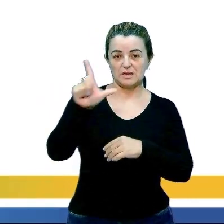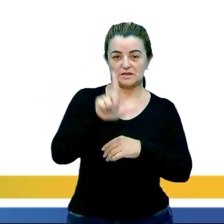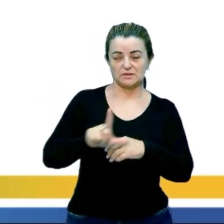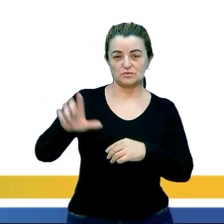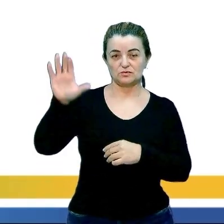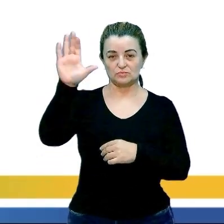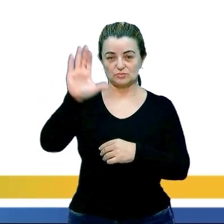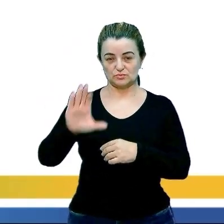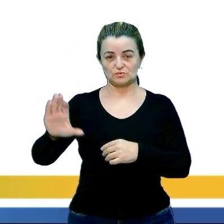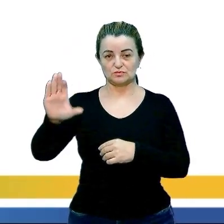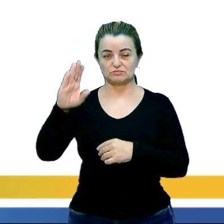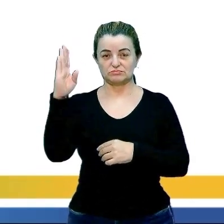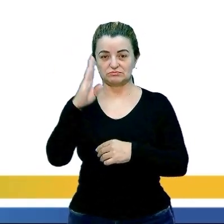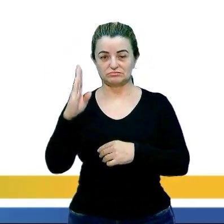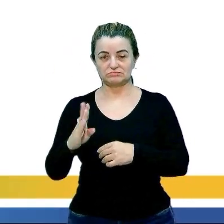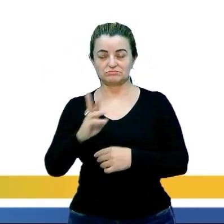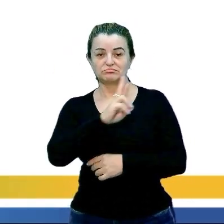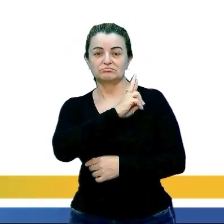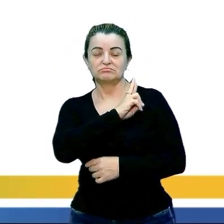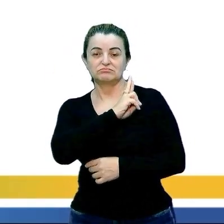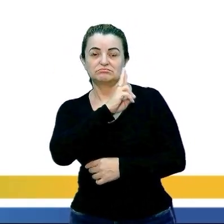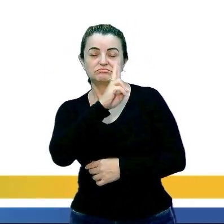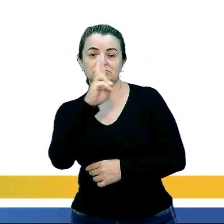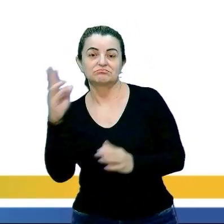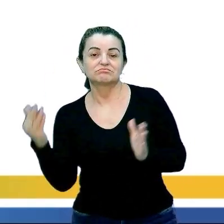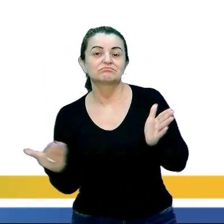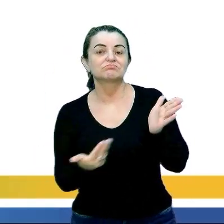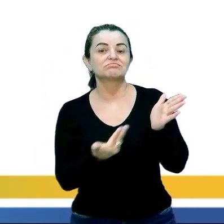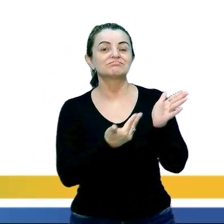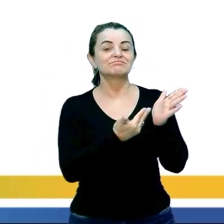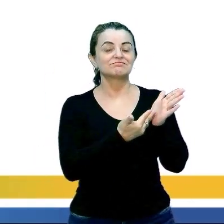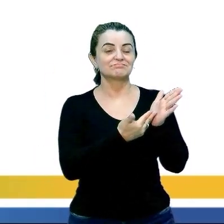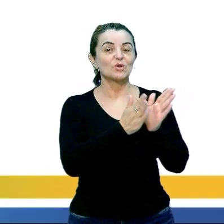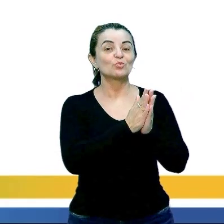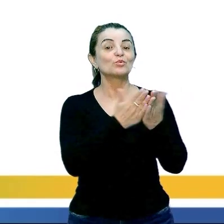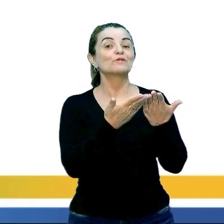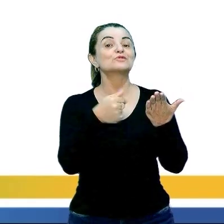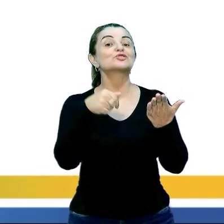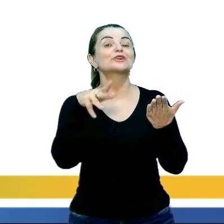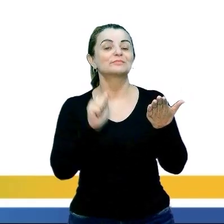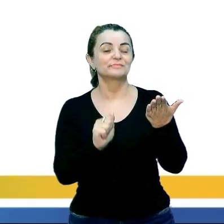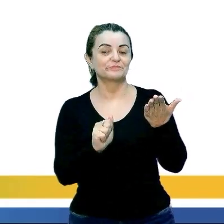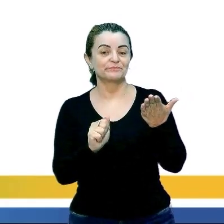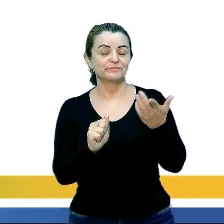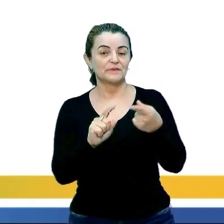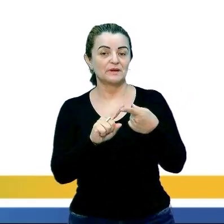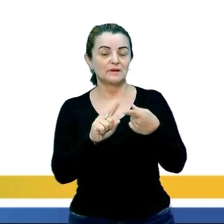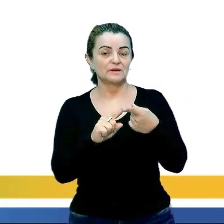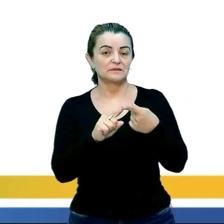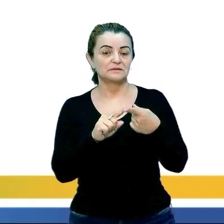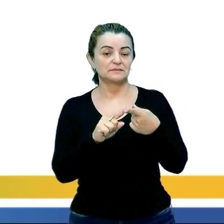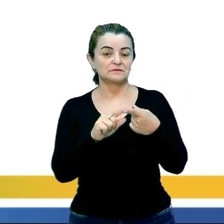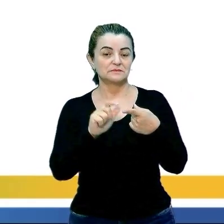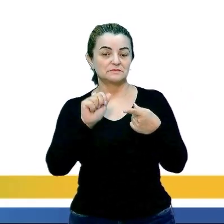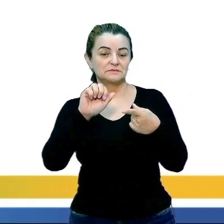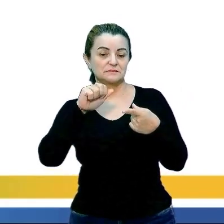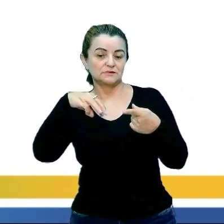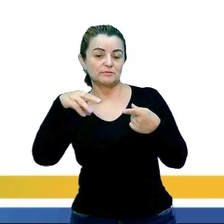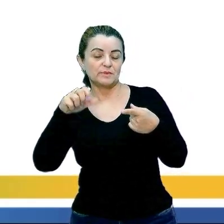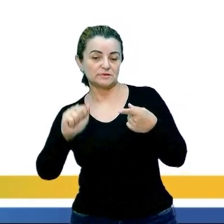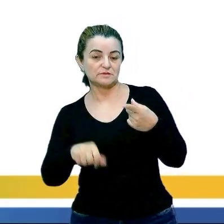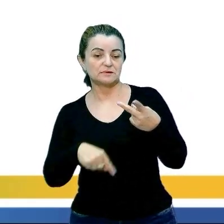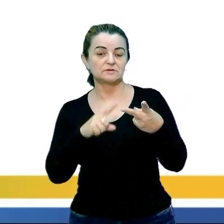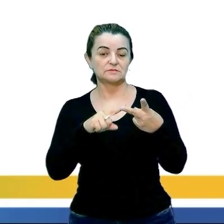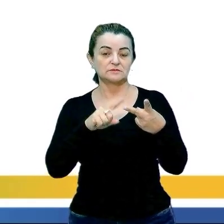regionalista brasileira representa na obra de, e aí vai dizer de quem? Na obra de Mário de Andrade,